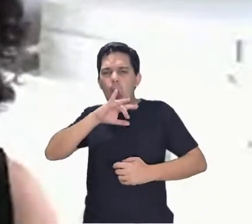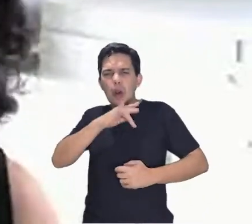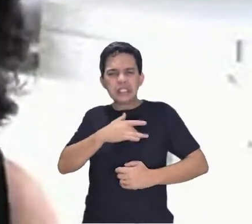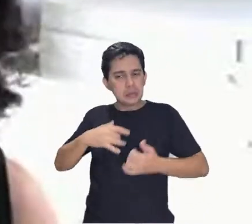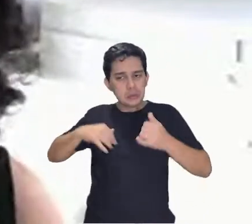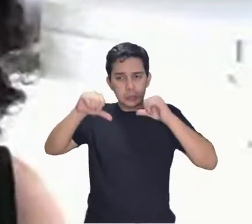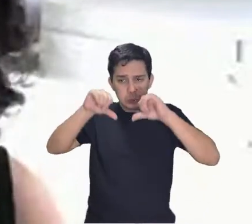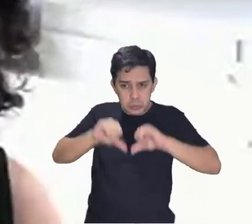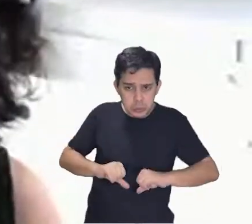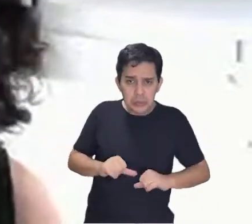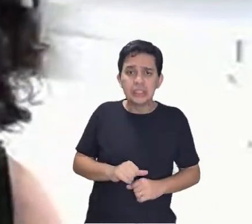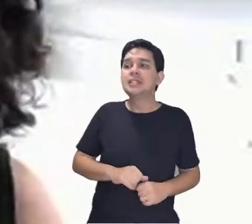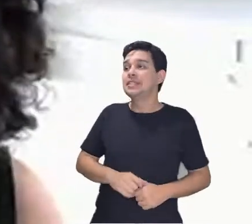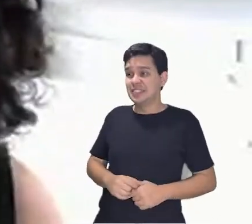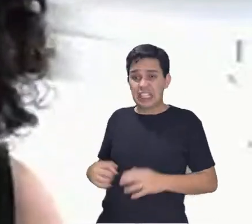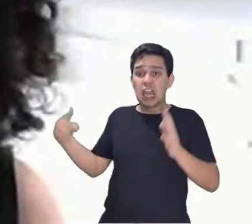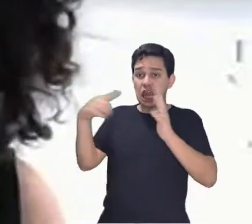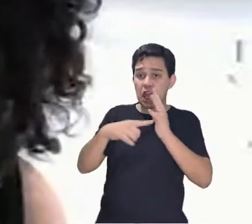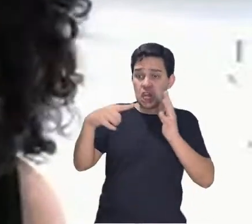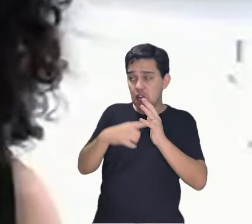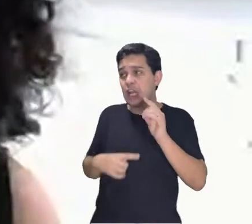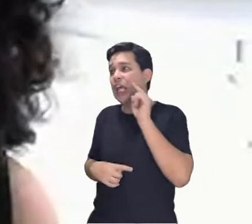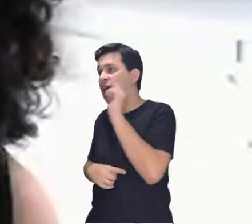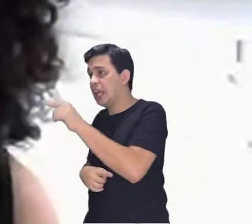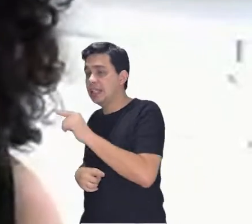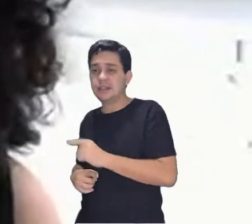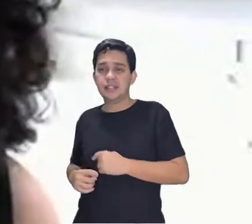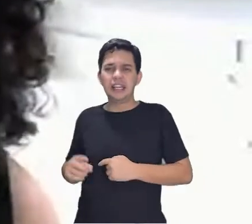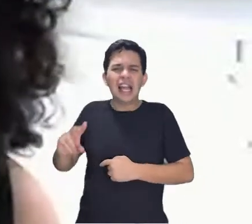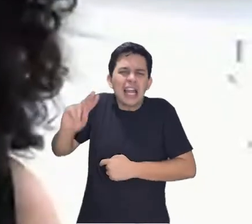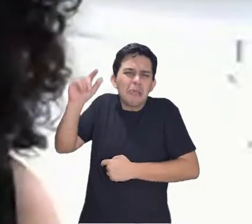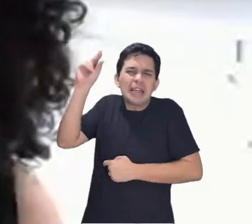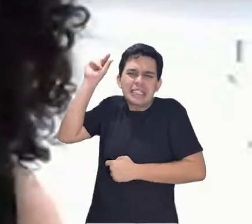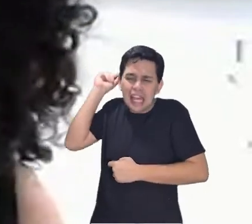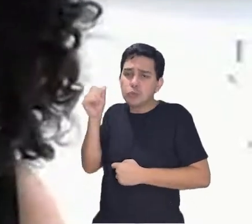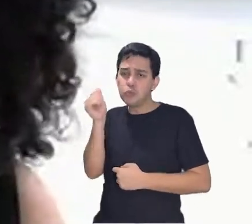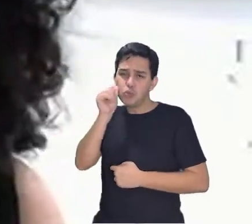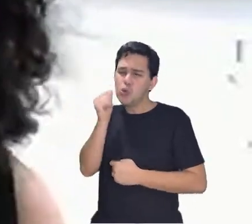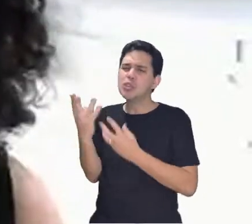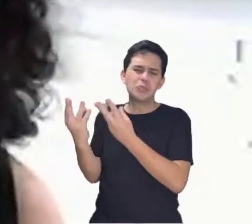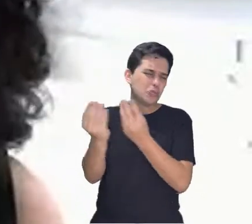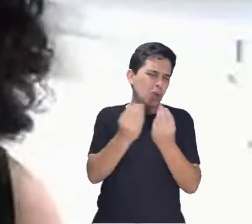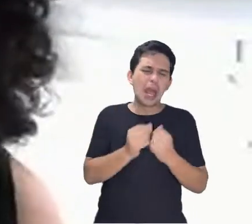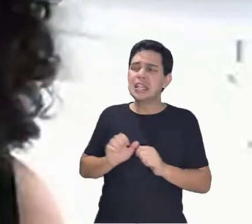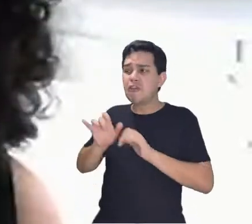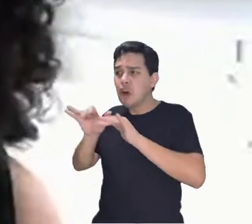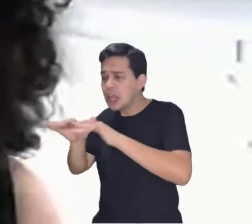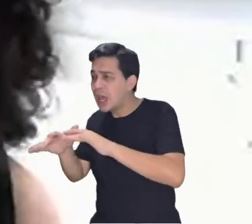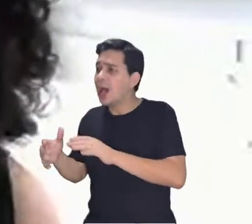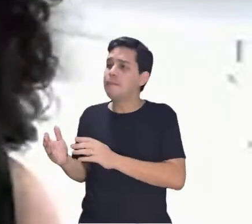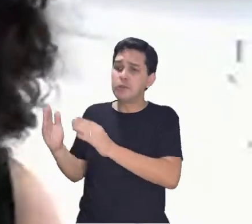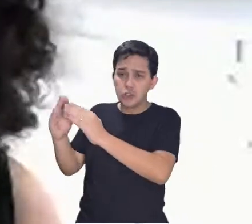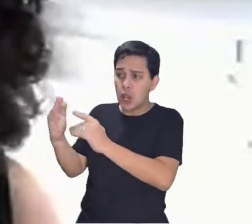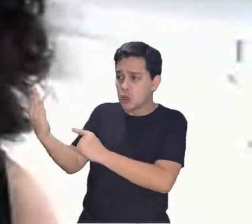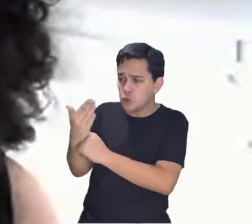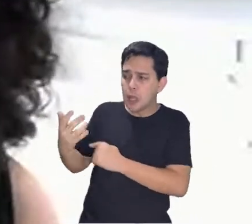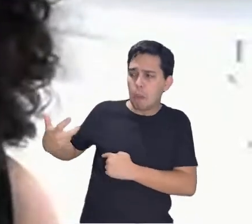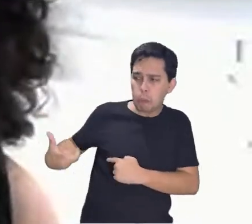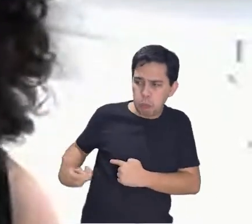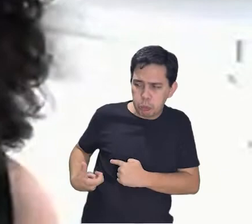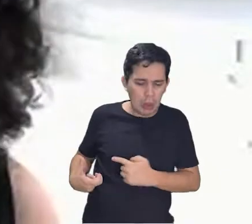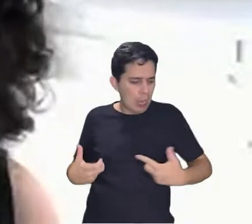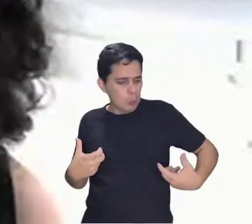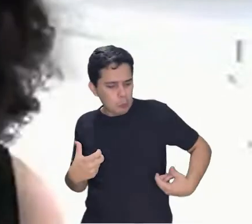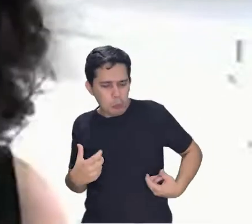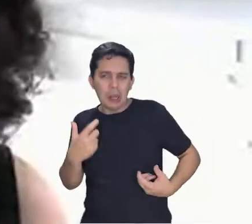se submeteu ao procedimento há muito tempo, mas ainda sofre as consequências dele, e que inclusive eu arrolei na denúncia como testemunha desse nosso